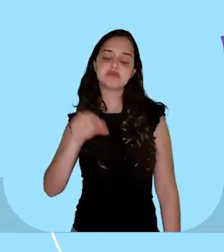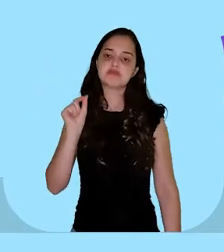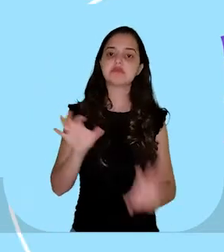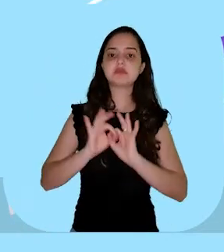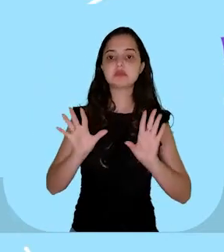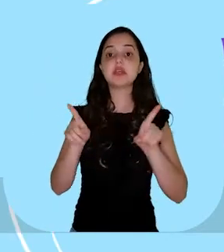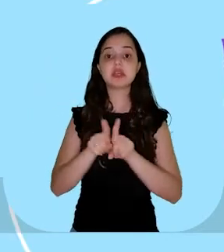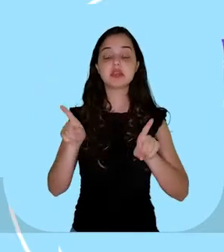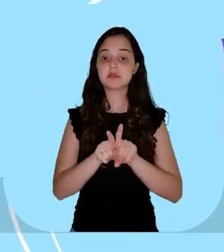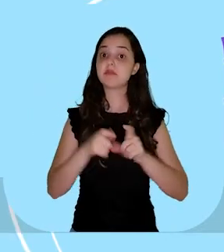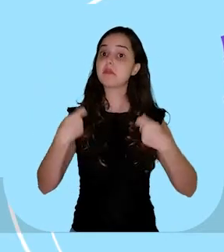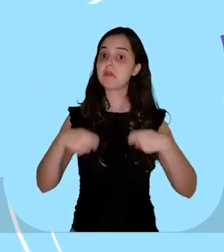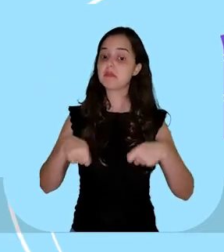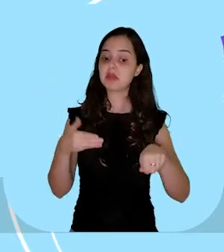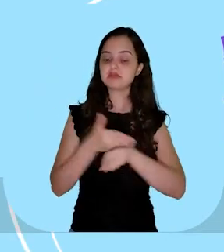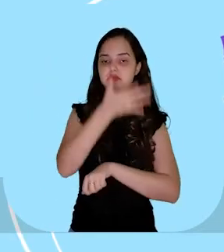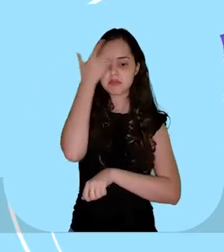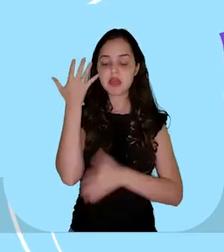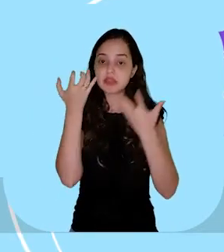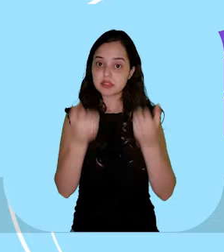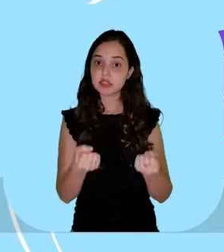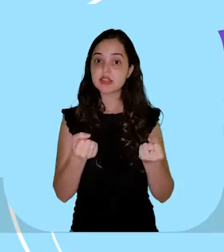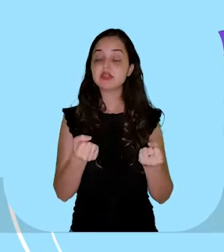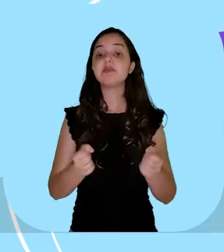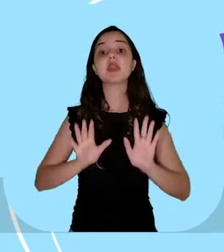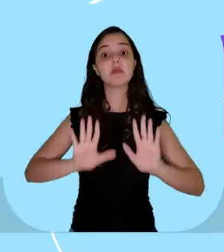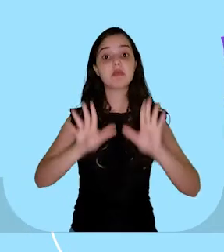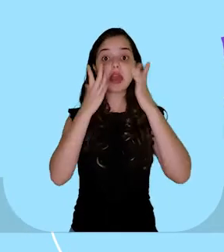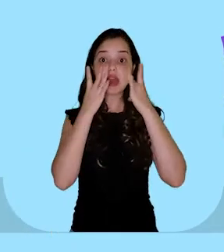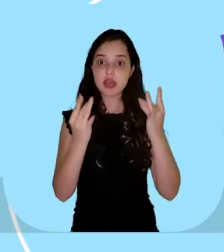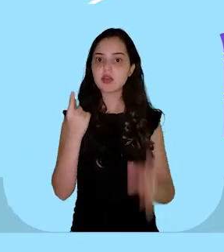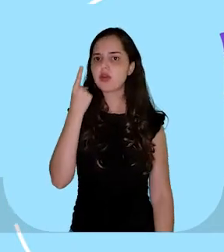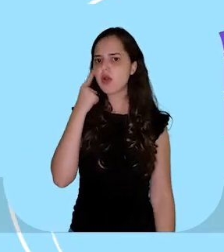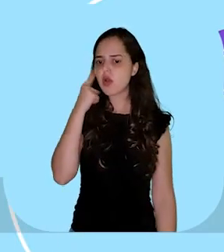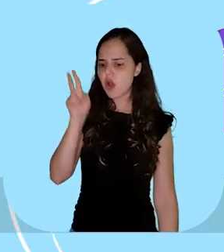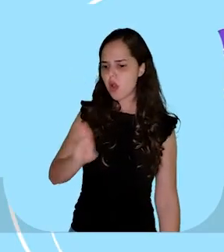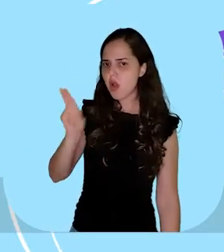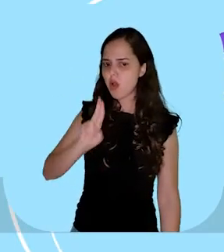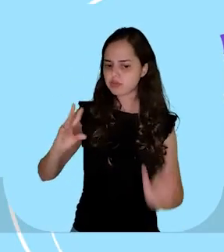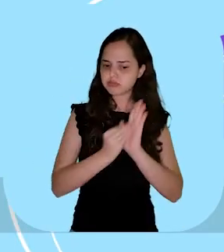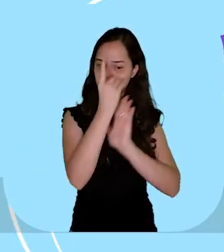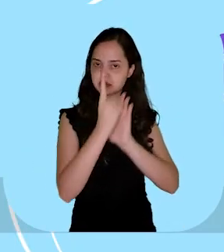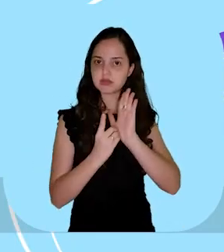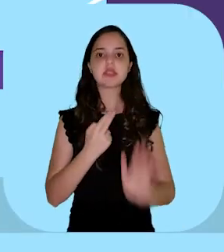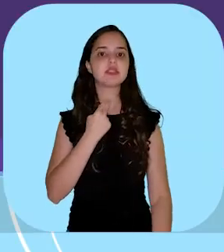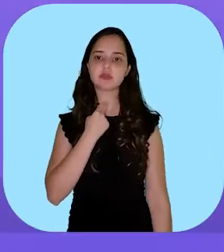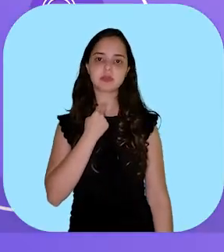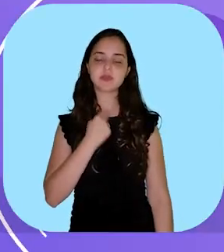facultativa e deve ser autorizada pela usuária. Mas atenção! Ambos não podem ser usados na